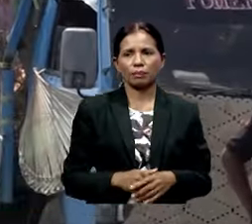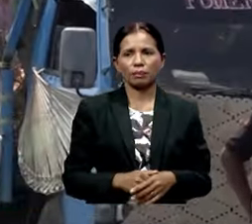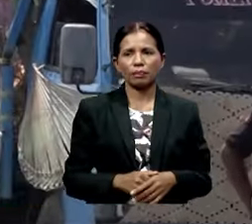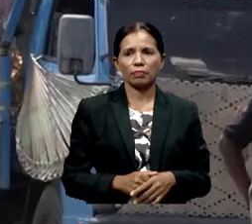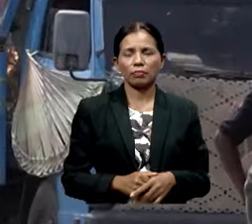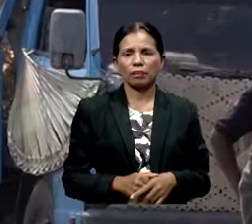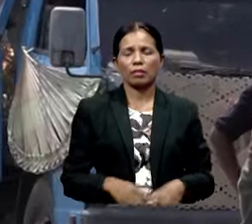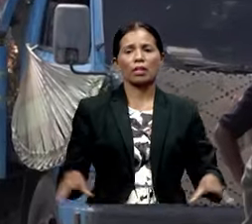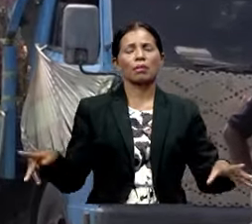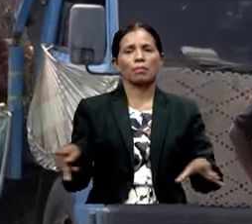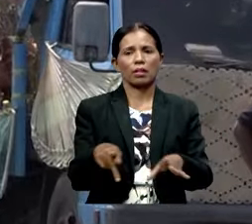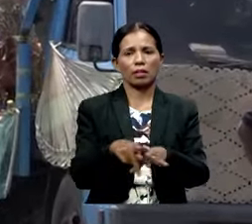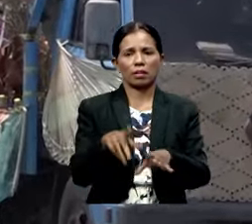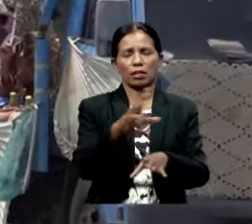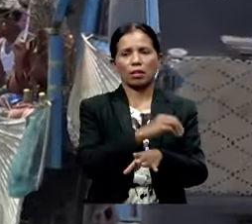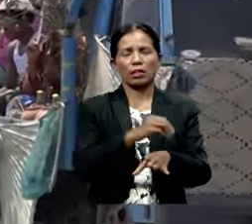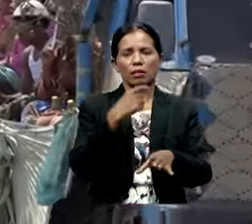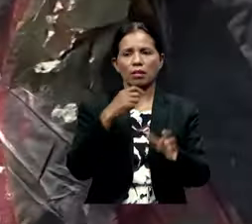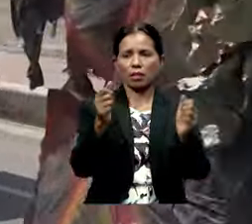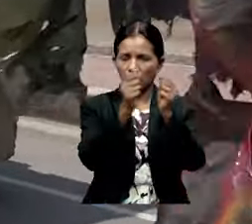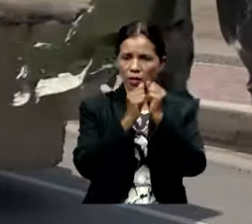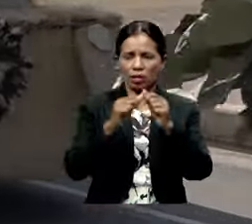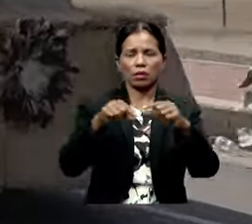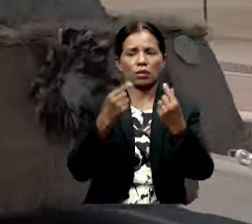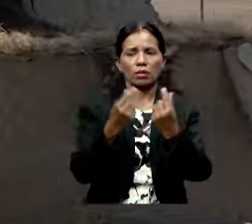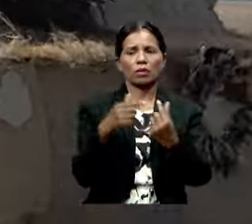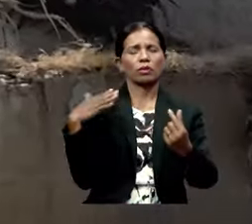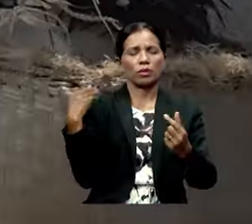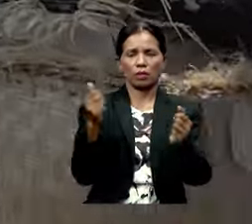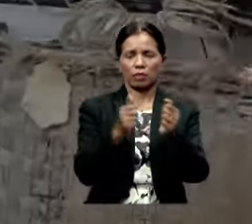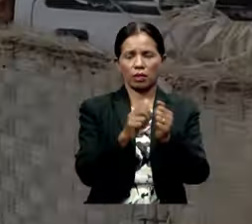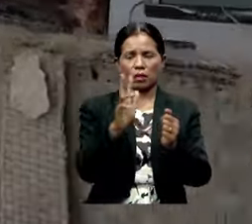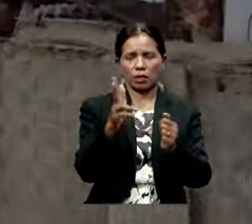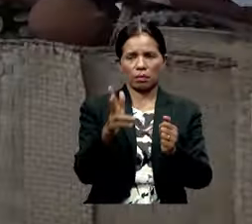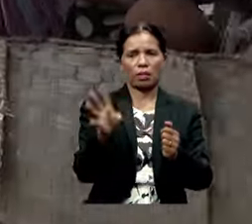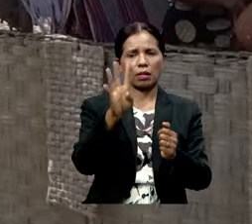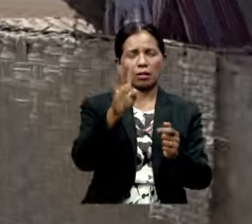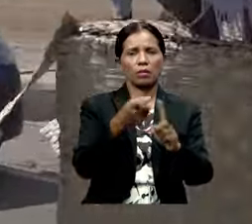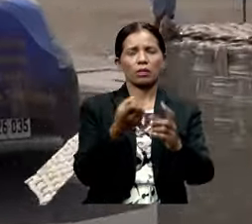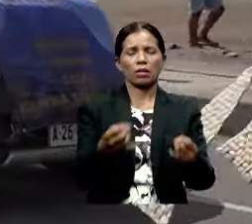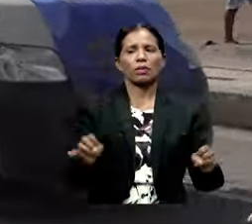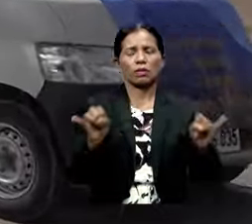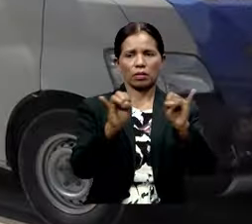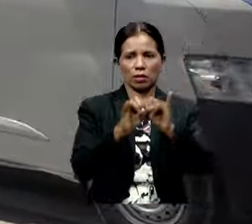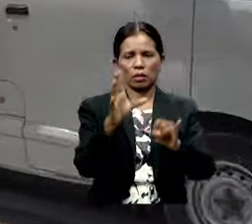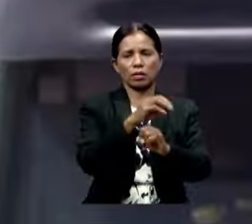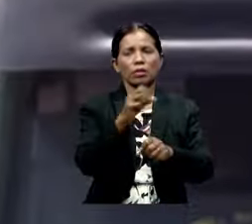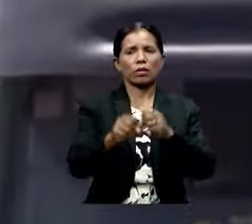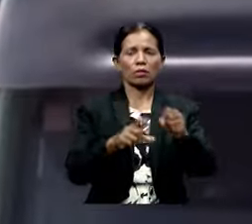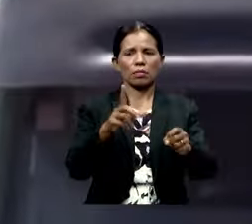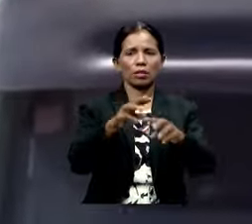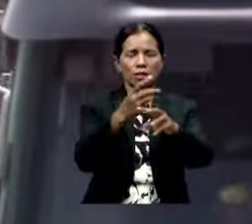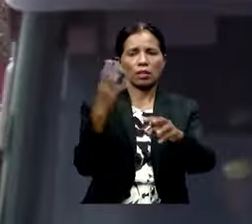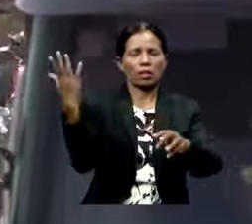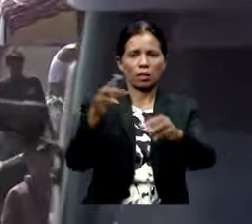Parabéns. Participa a caravana artística ne Hamutu, Grupo Jovem Tolunlu Resinhat, Rusi Instituição Acadêmico, Sociedade e